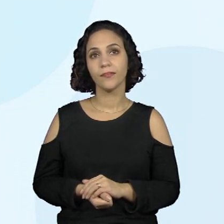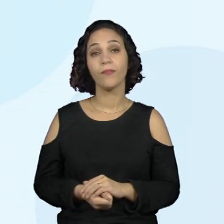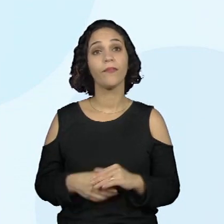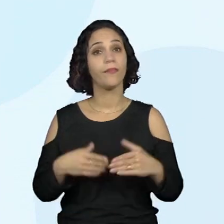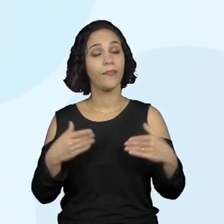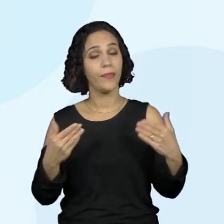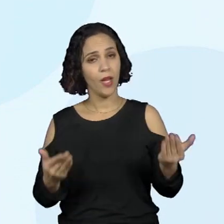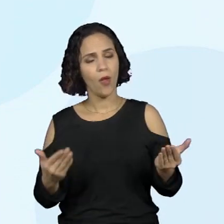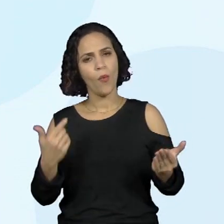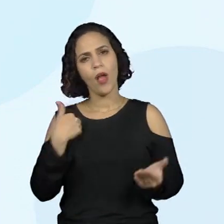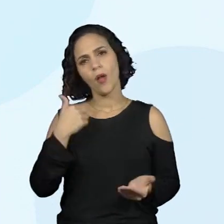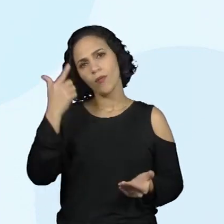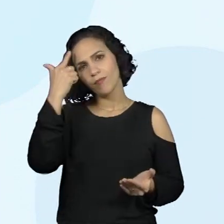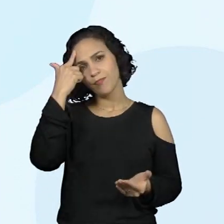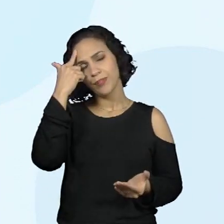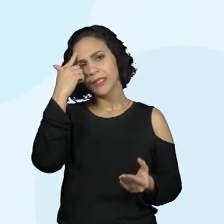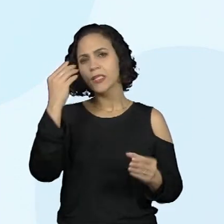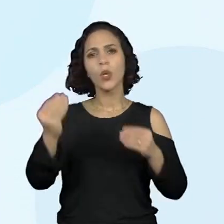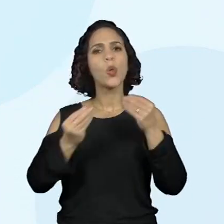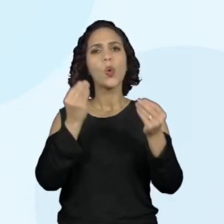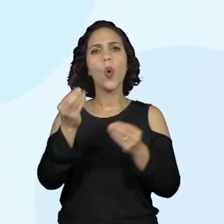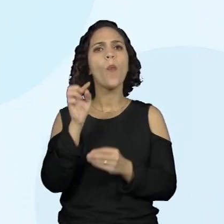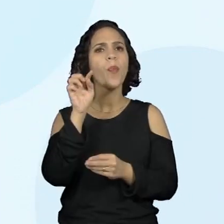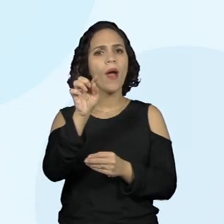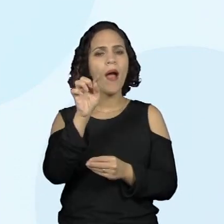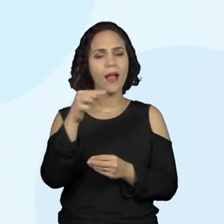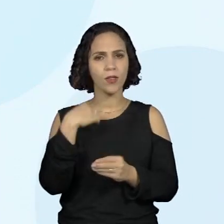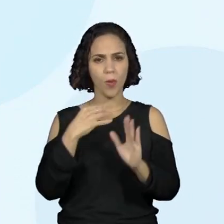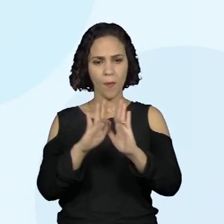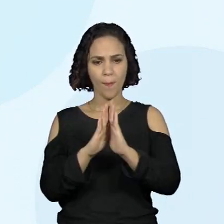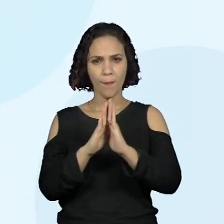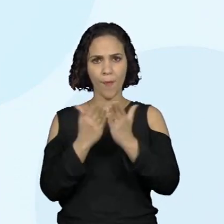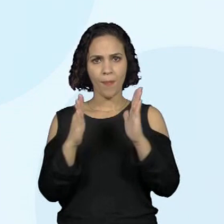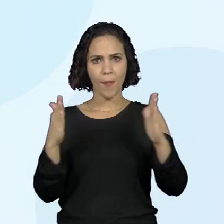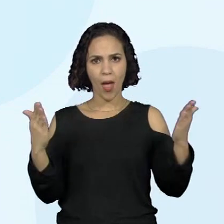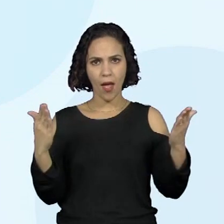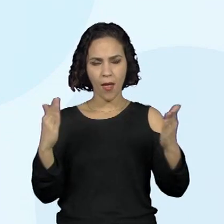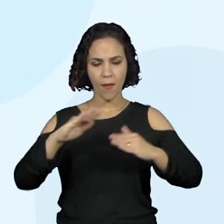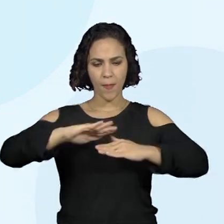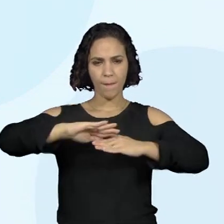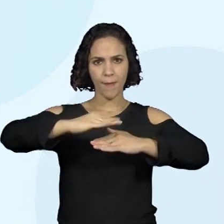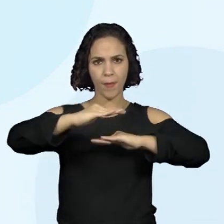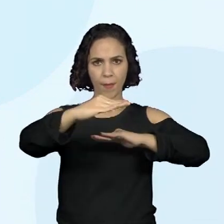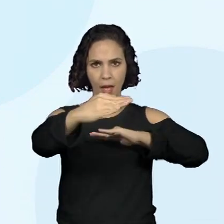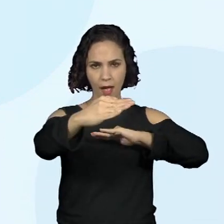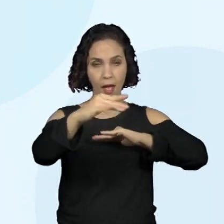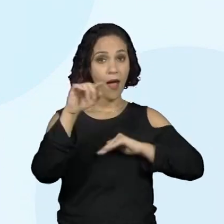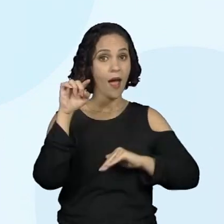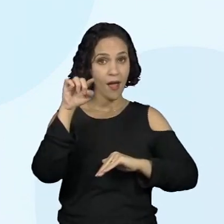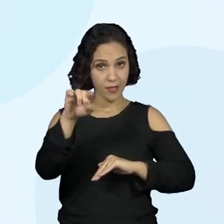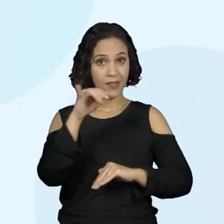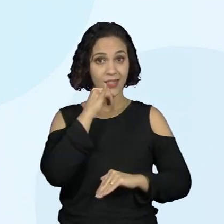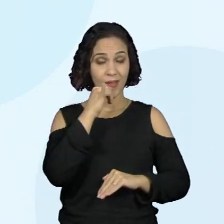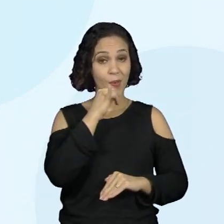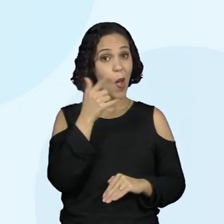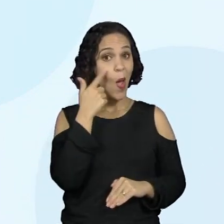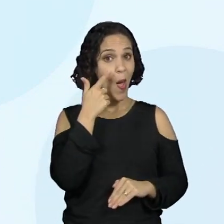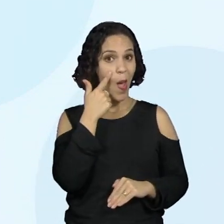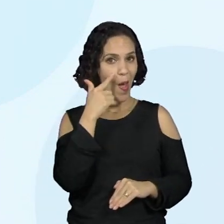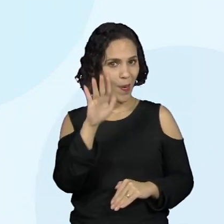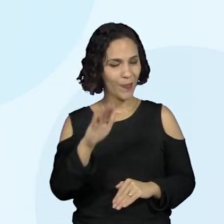Pensando então na planificação da superfície de uma pirâmide dessa, vamos aí